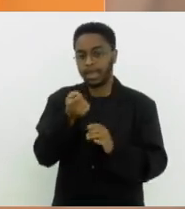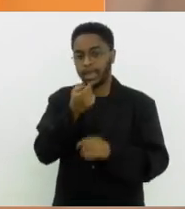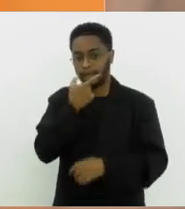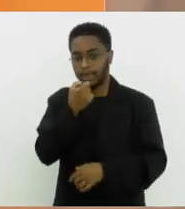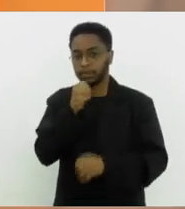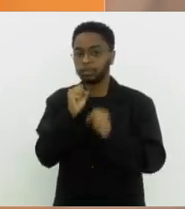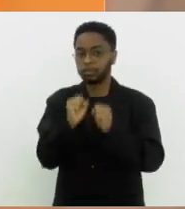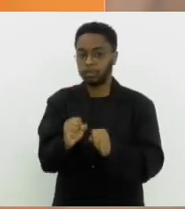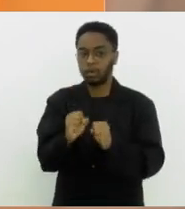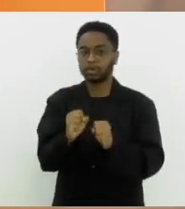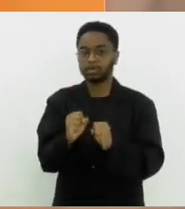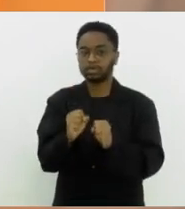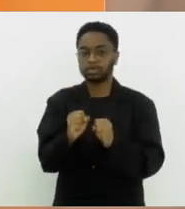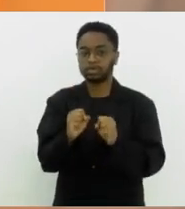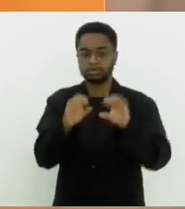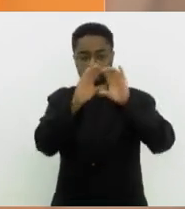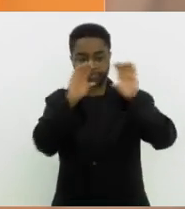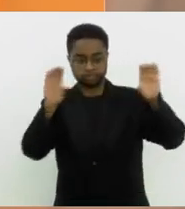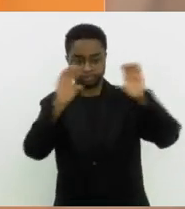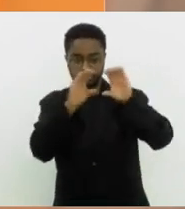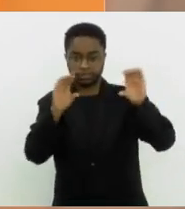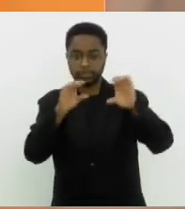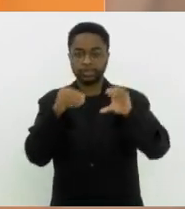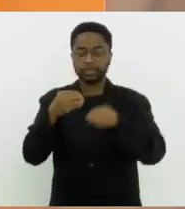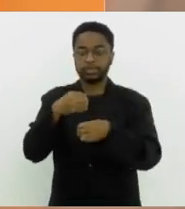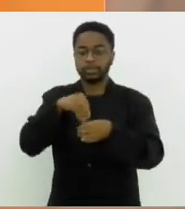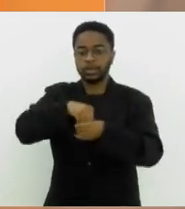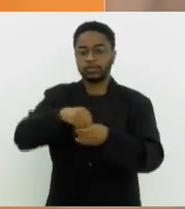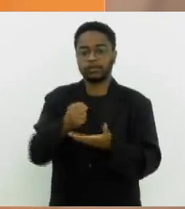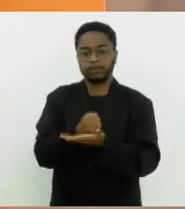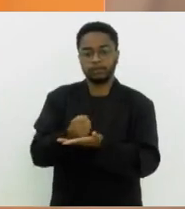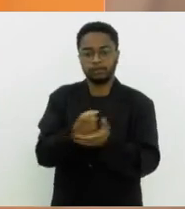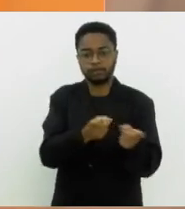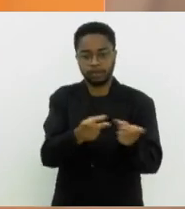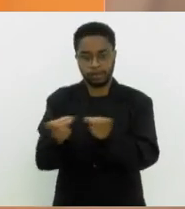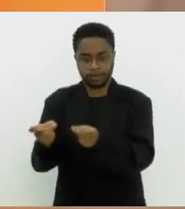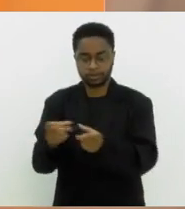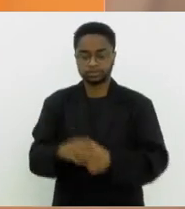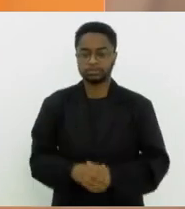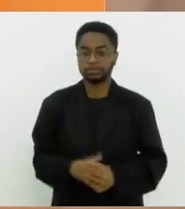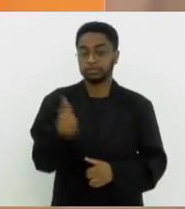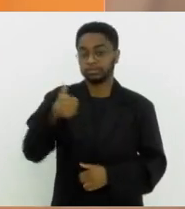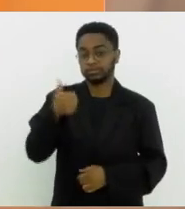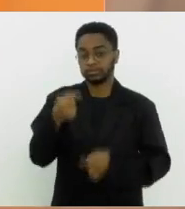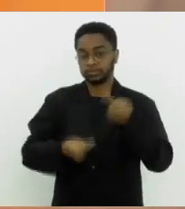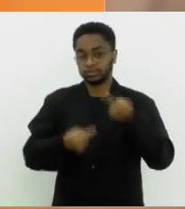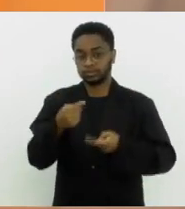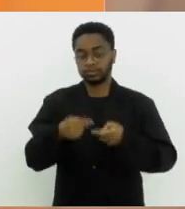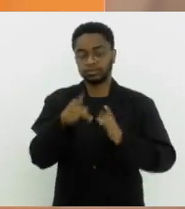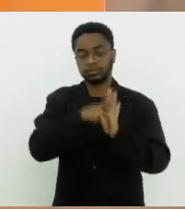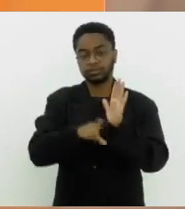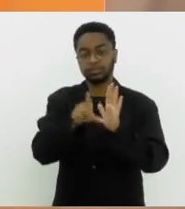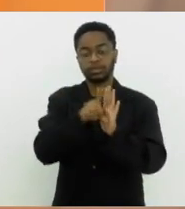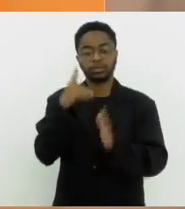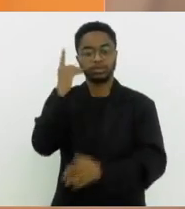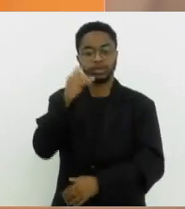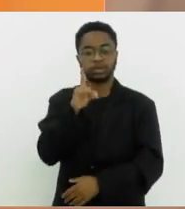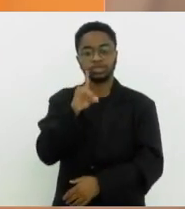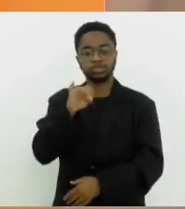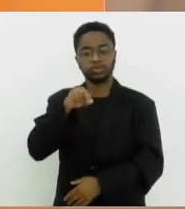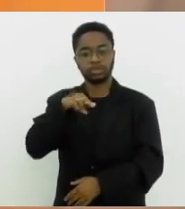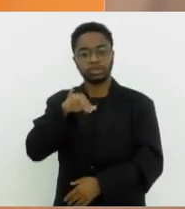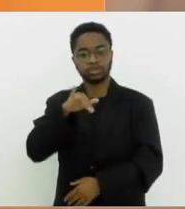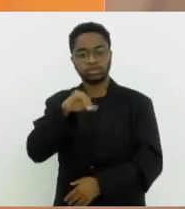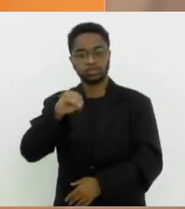ao alcance dos consumidores em farmácias e drogarias. Em primeira discussão, projeto do deputado Dionísio Lins,